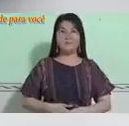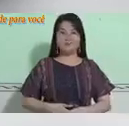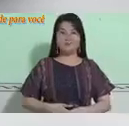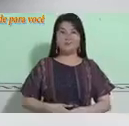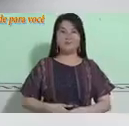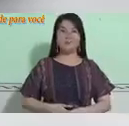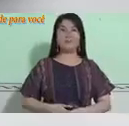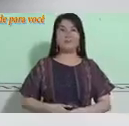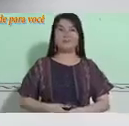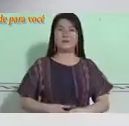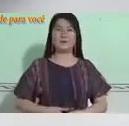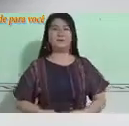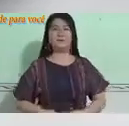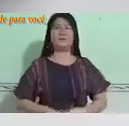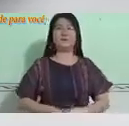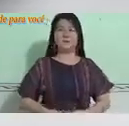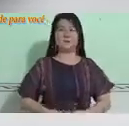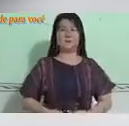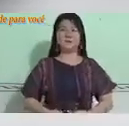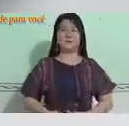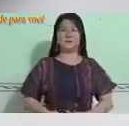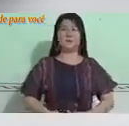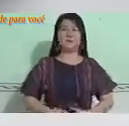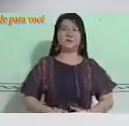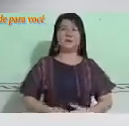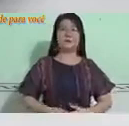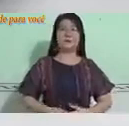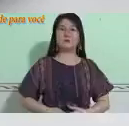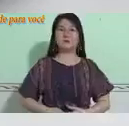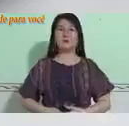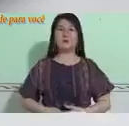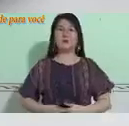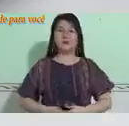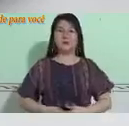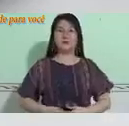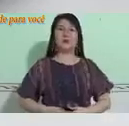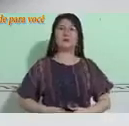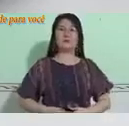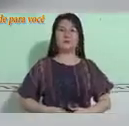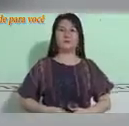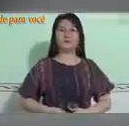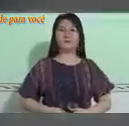partido um ordinal masculino dia do atraso menstrual.